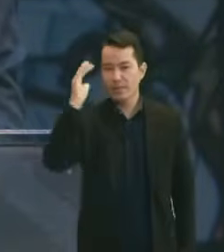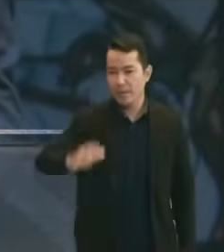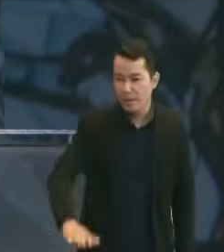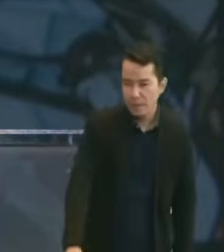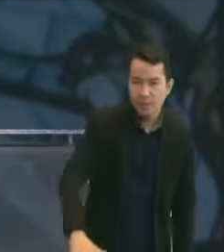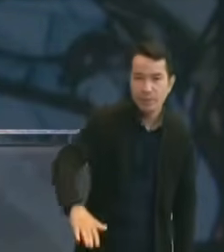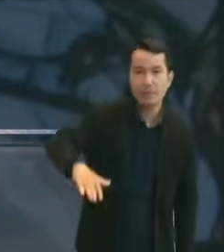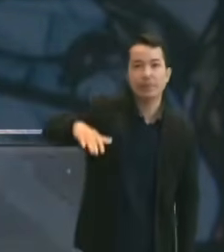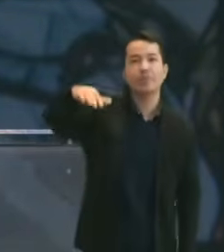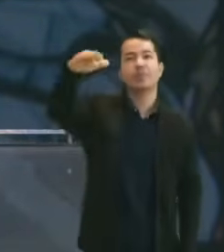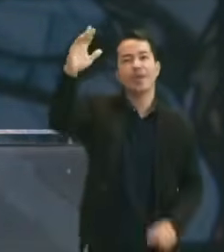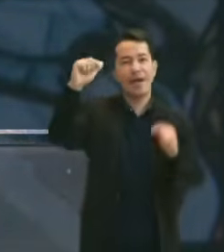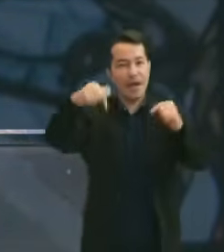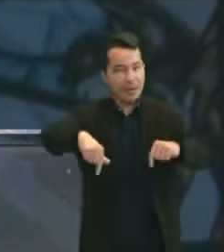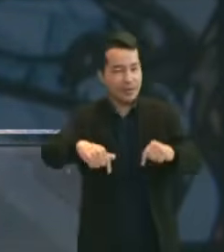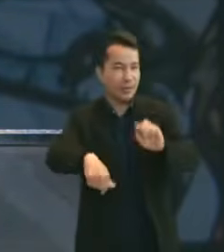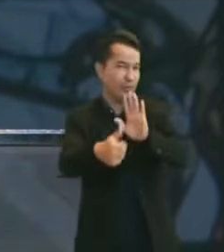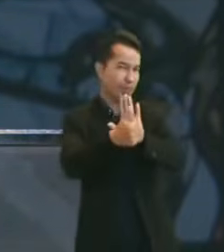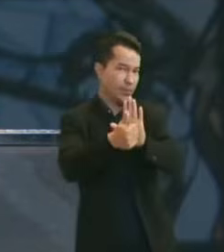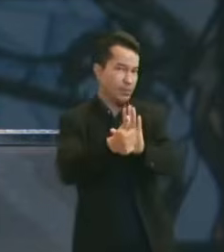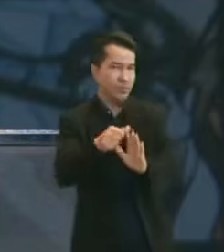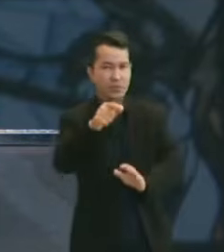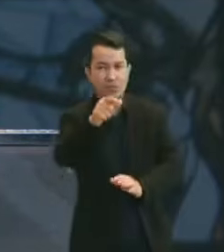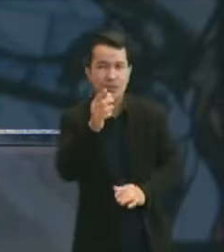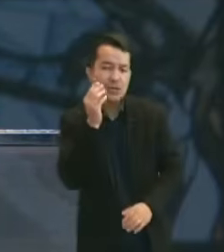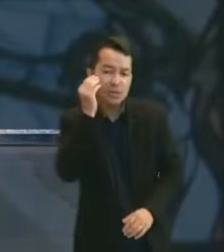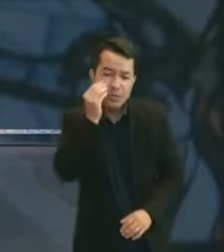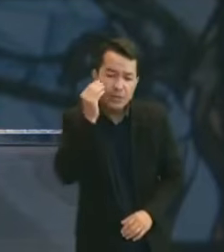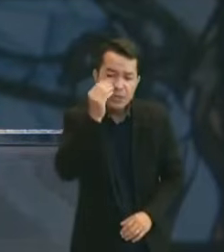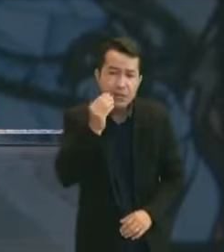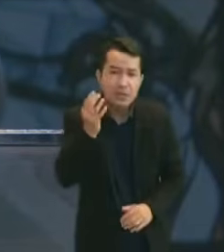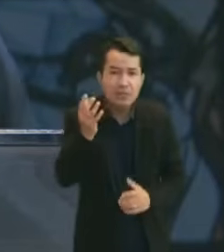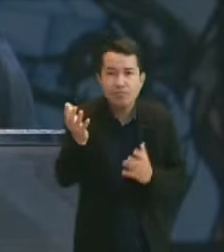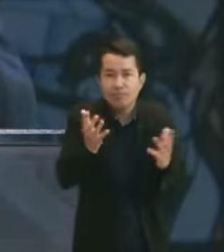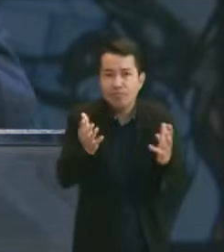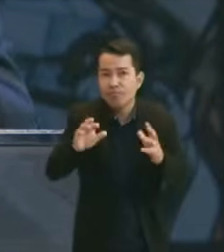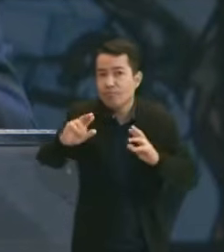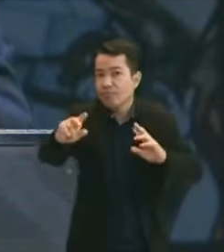quase a sua segunda casa. Então talvez você não tenha essa experiência. Mas para muitos